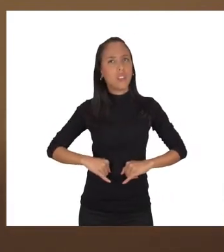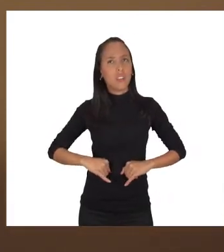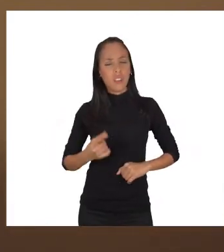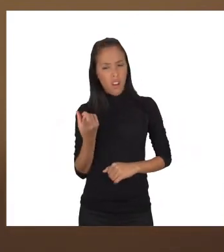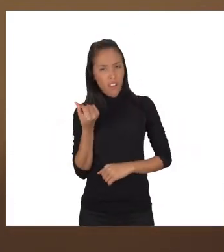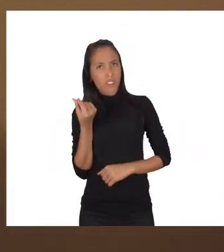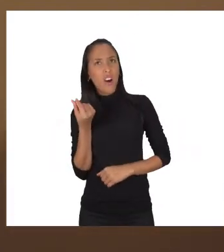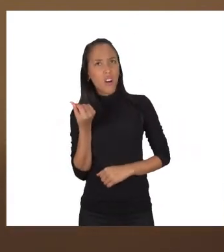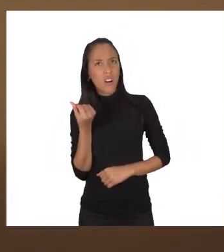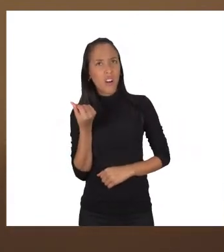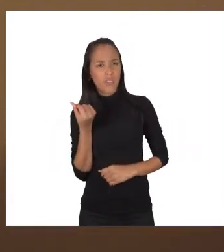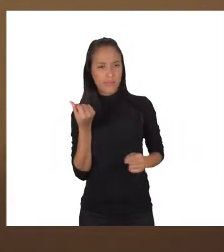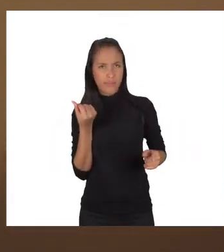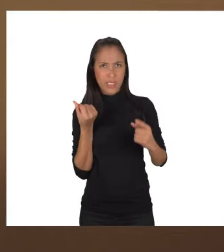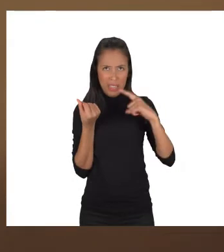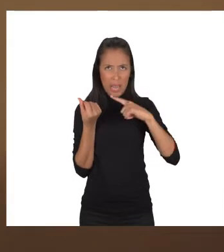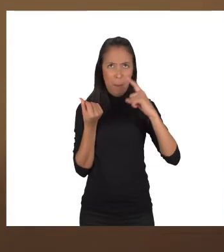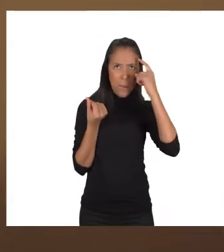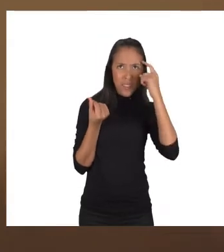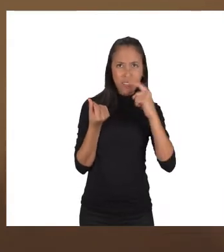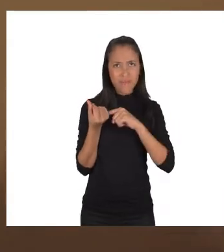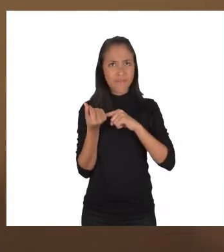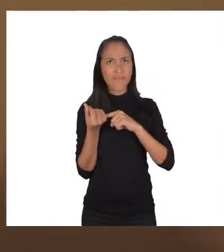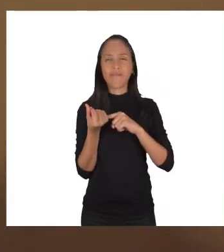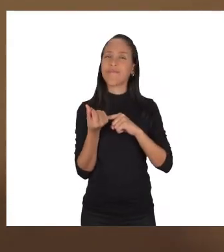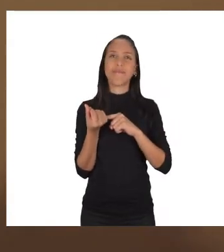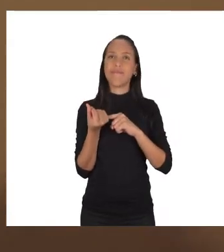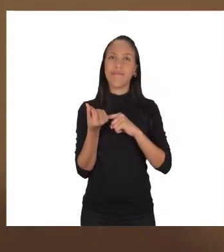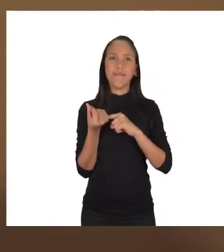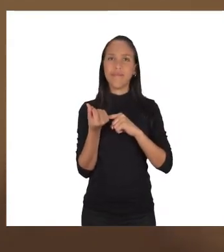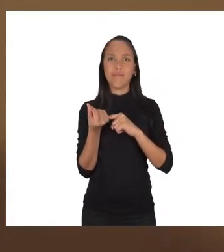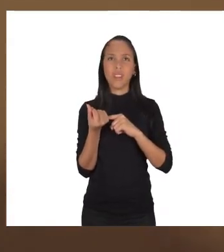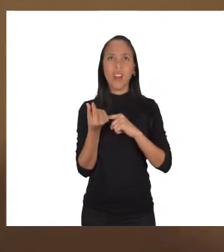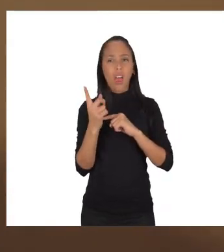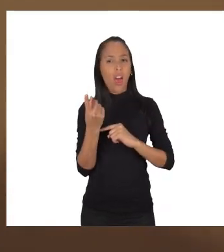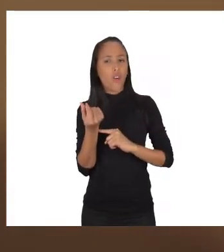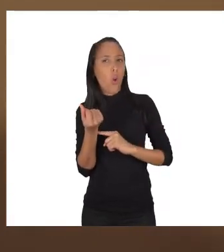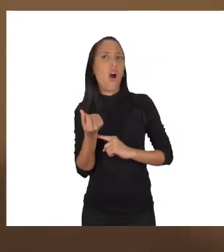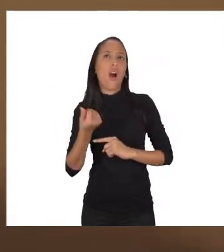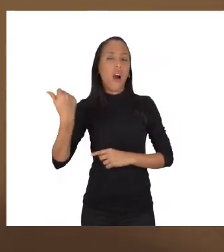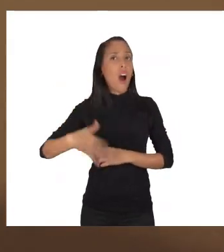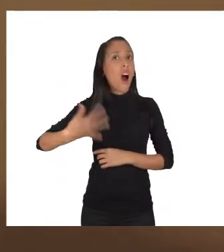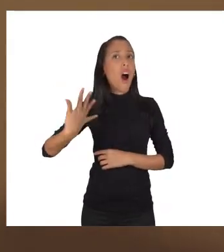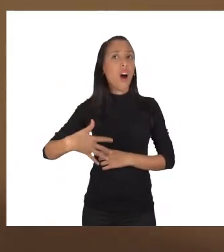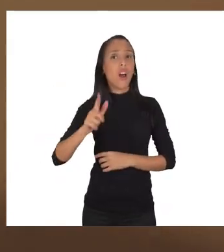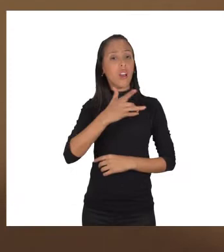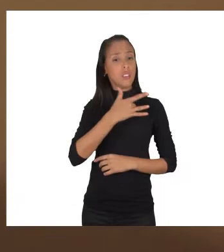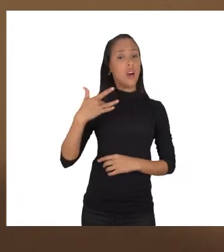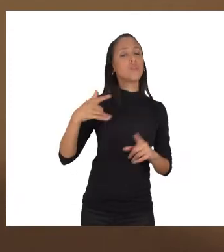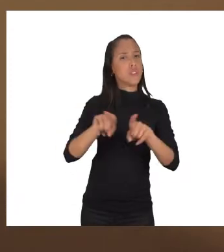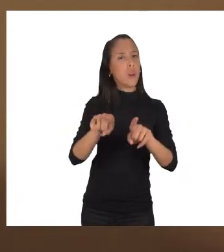é considerado. Em nenhum momento ele é considerado esse custo tão grande relacionado à saúde e à saúde